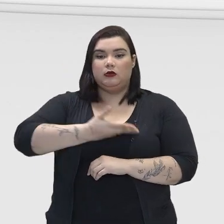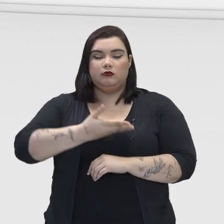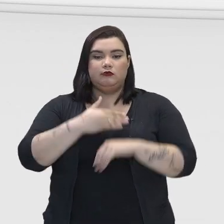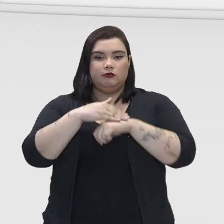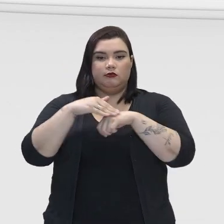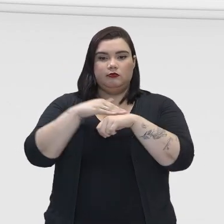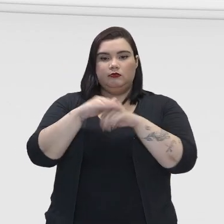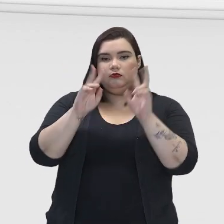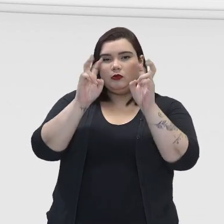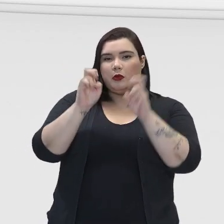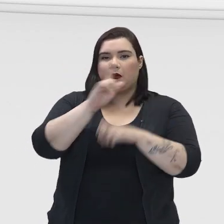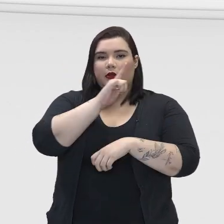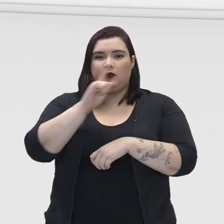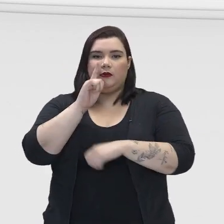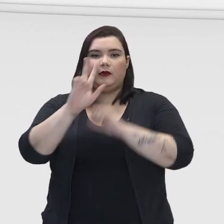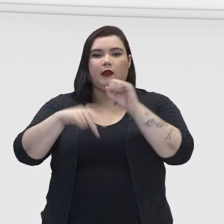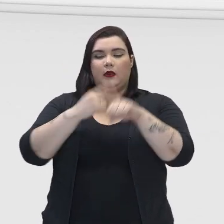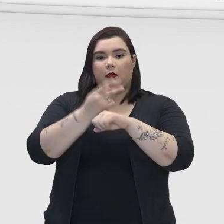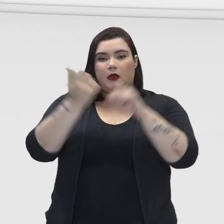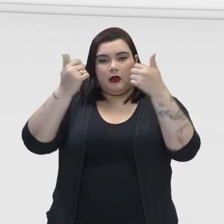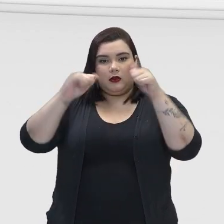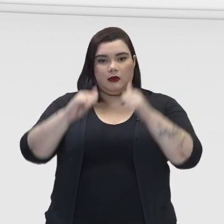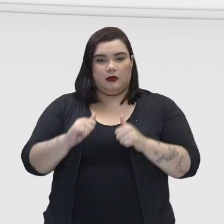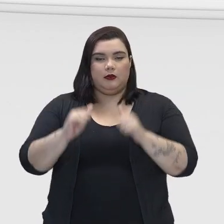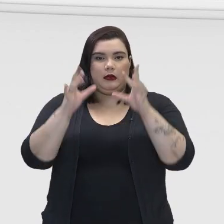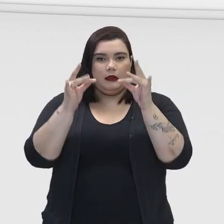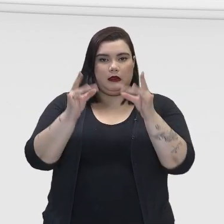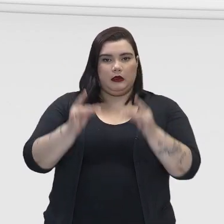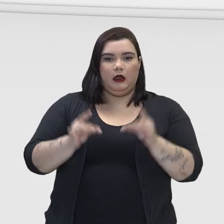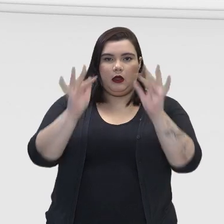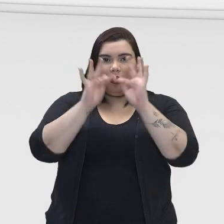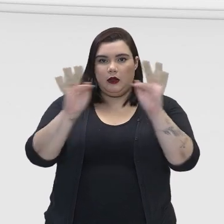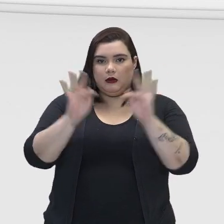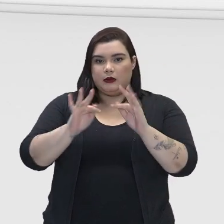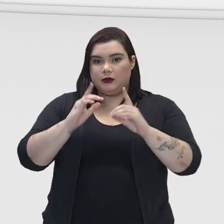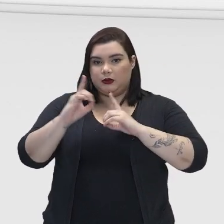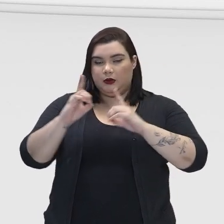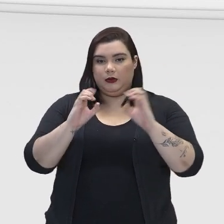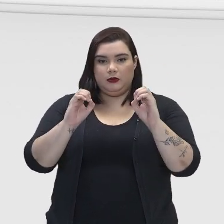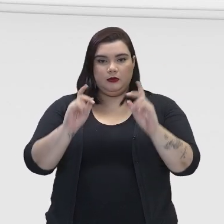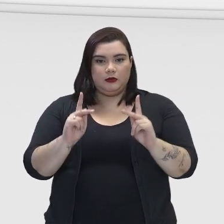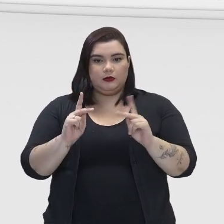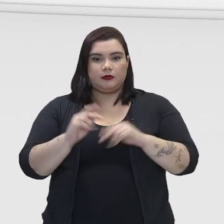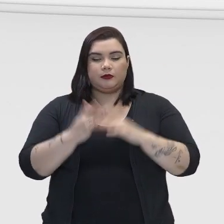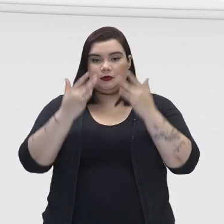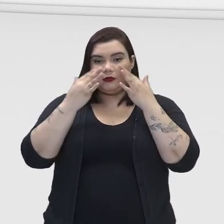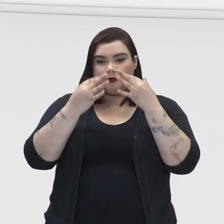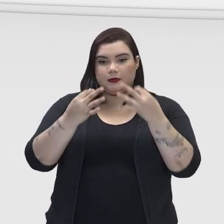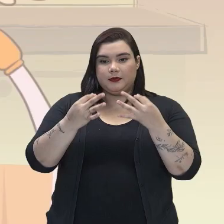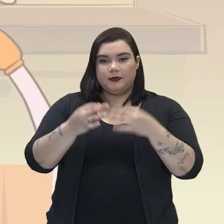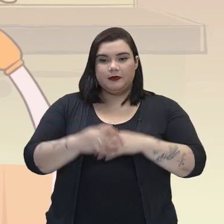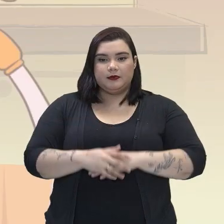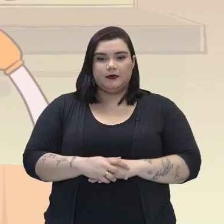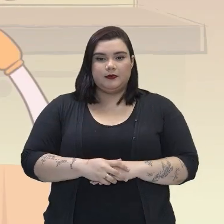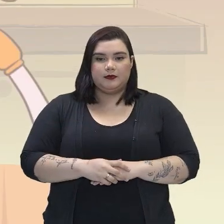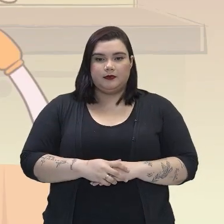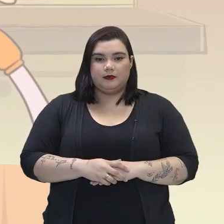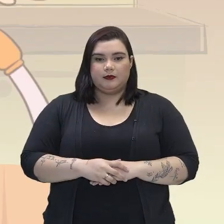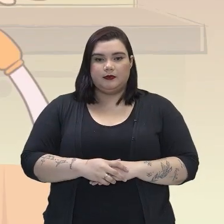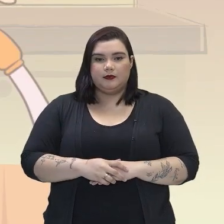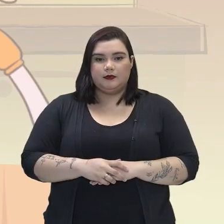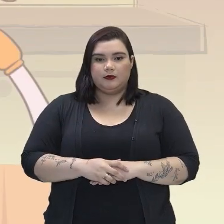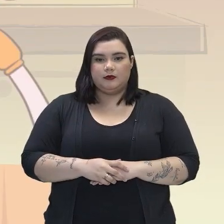um lanche. E depois nós vamos analisar com cuidado cada frase desse diálogo, ok? Pay attention.